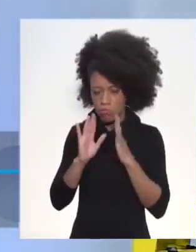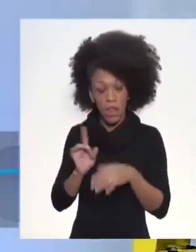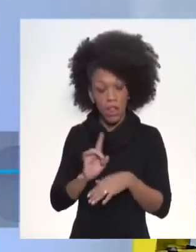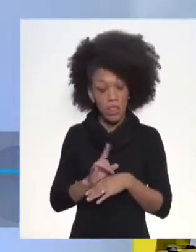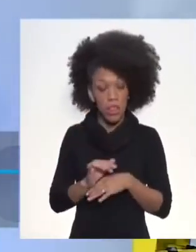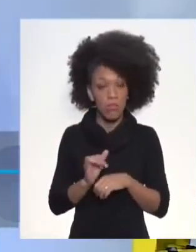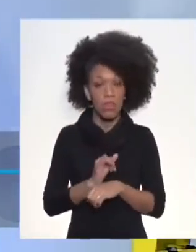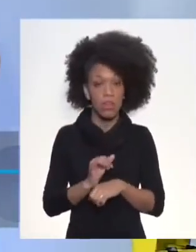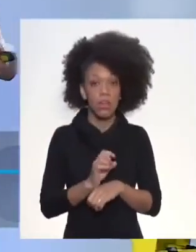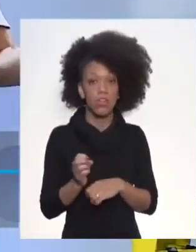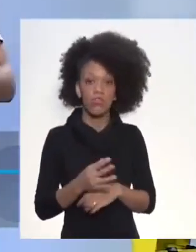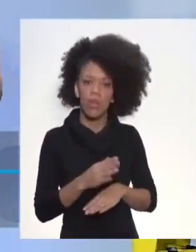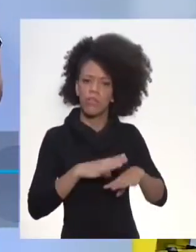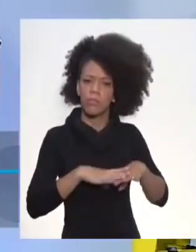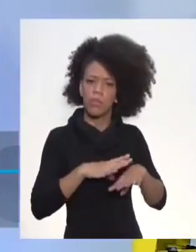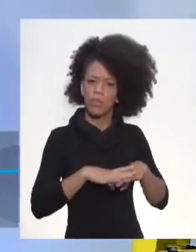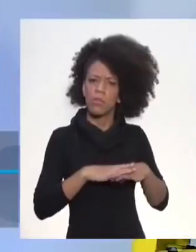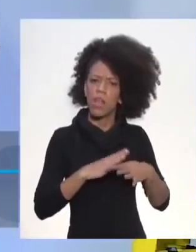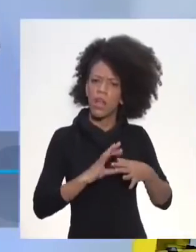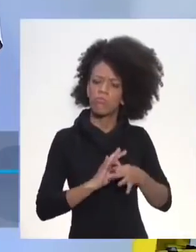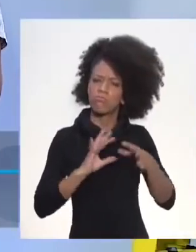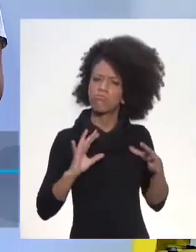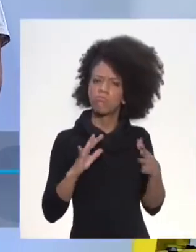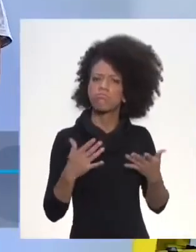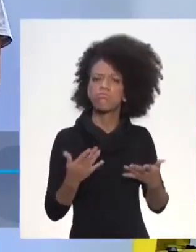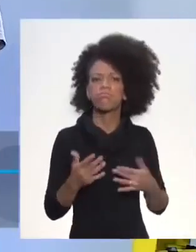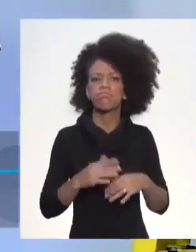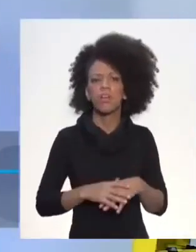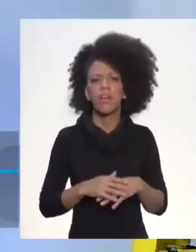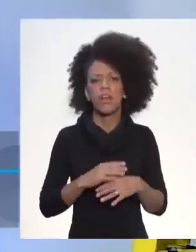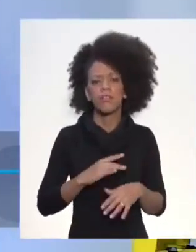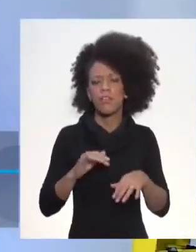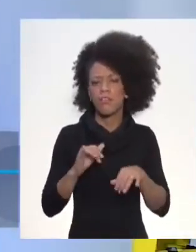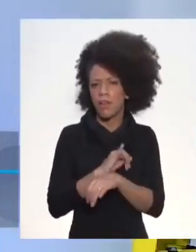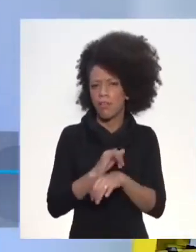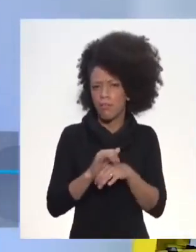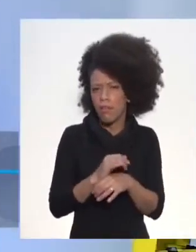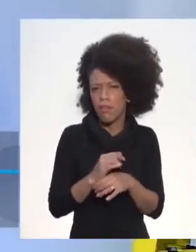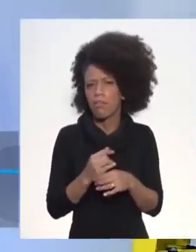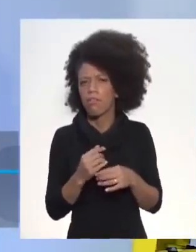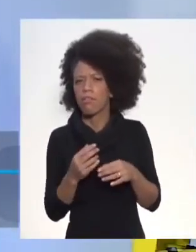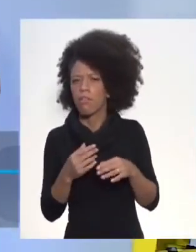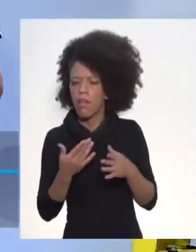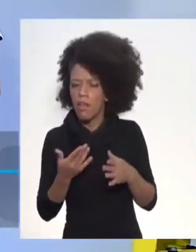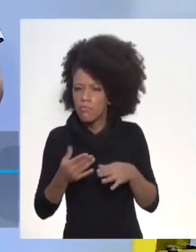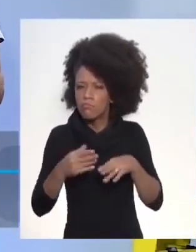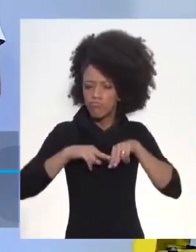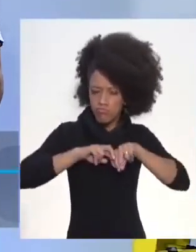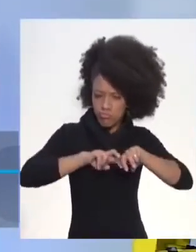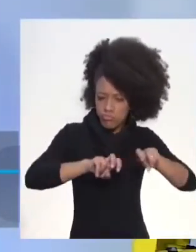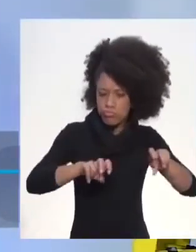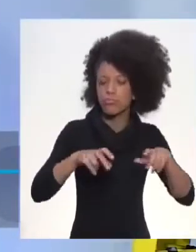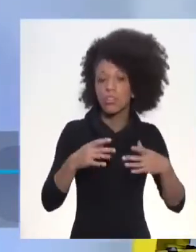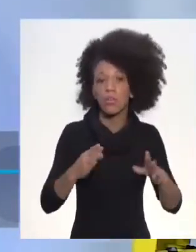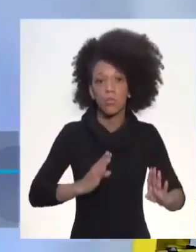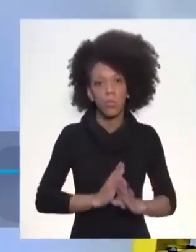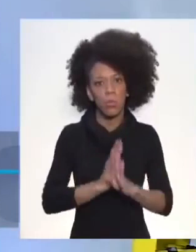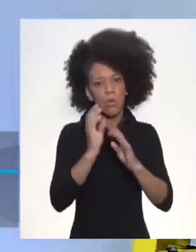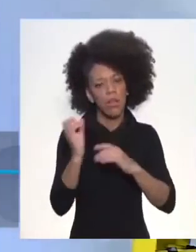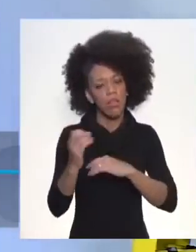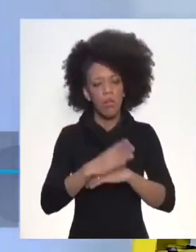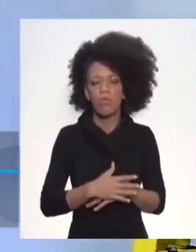caminhos, busca soluções. Matemática permite isso, né? Alternativas para você chegar a uma mesma conclusão, que é